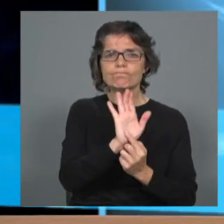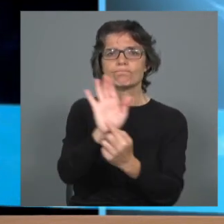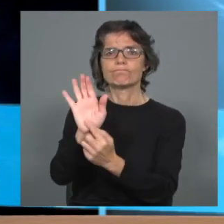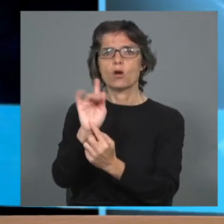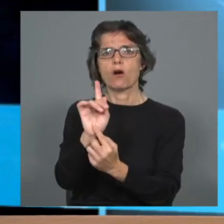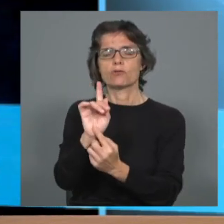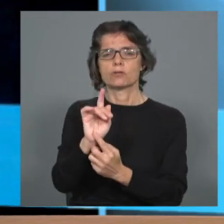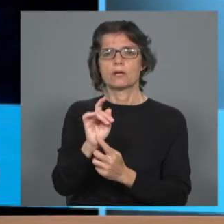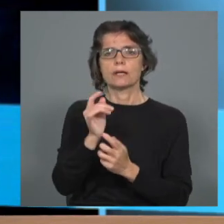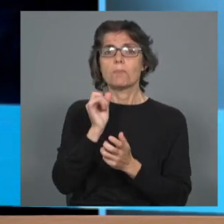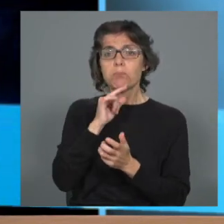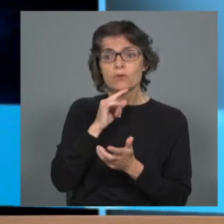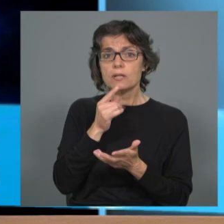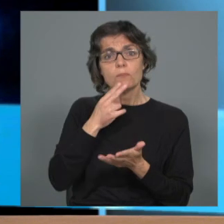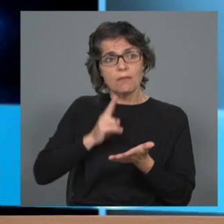mães,